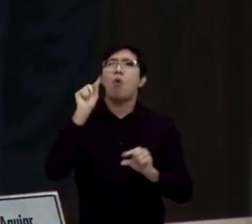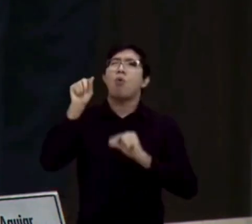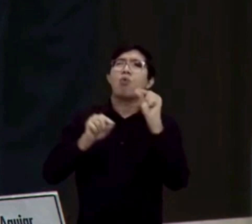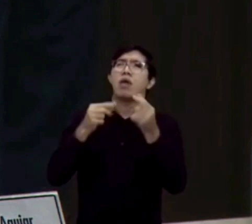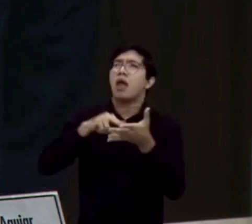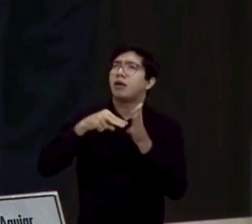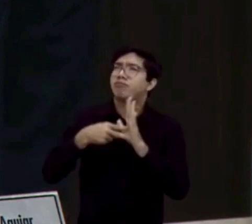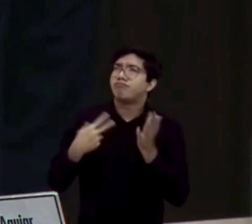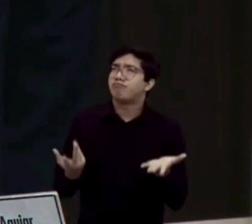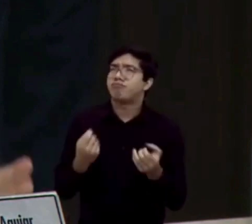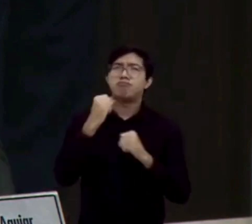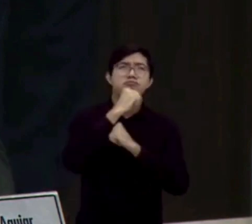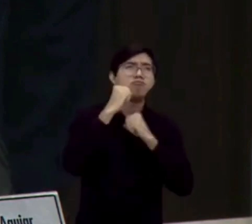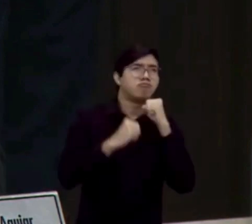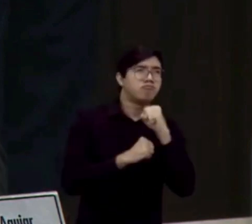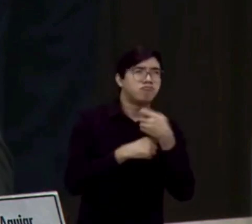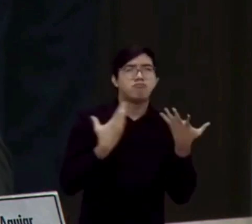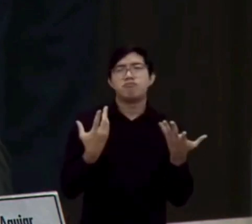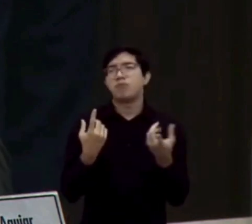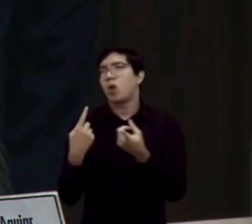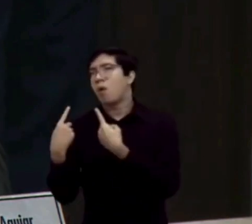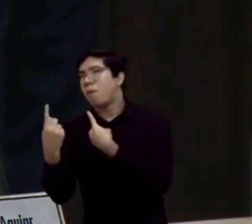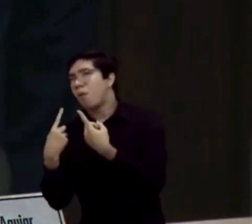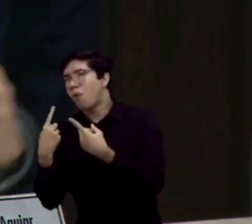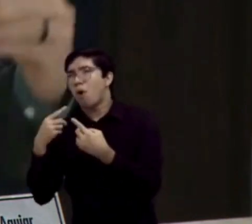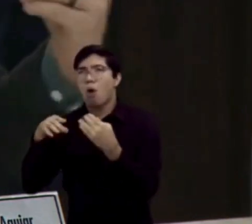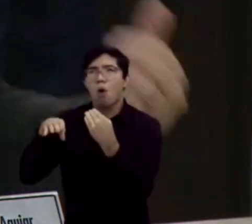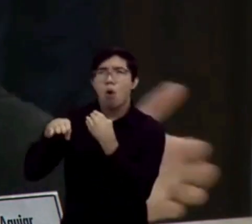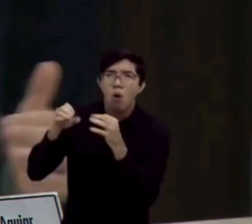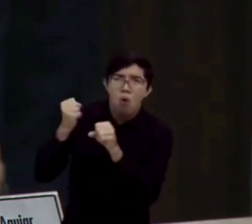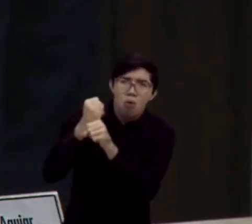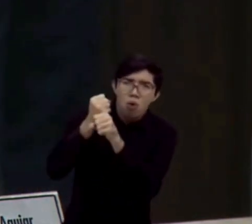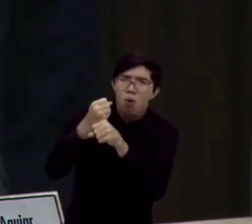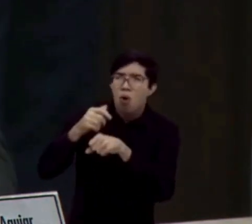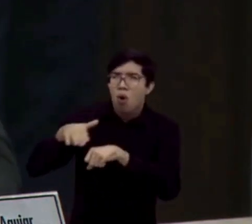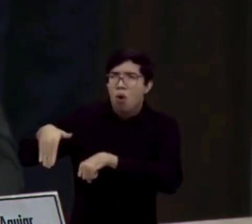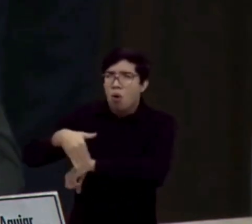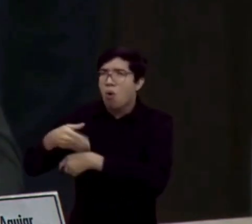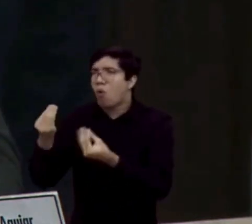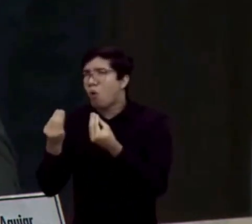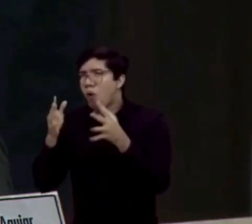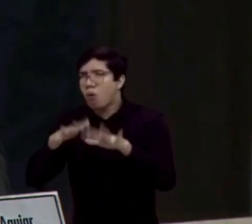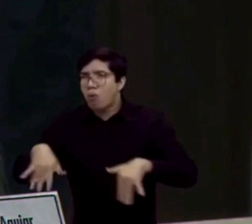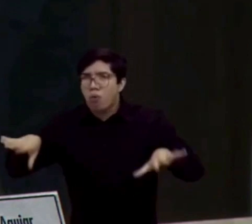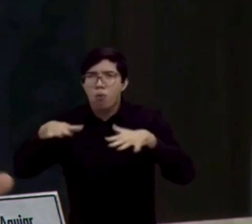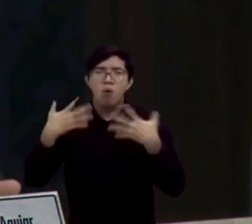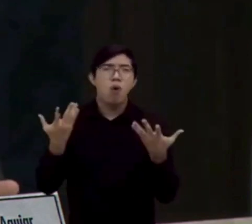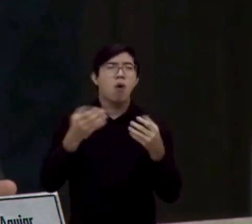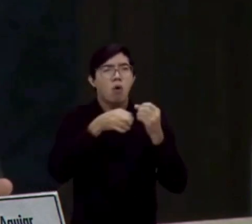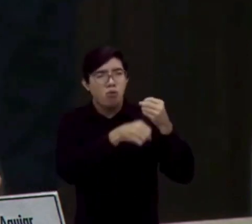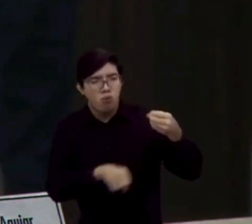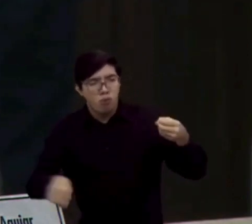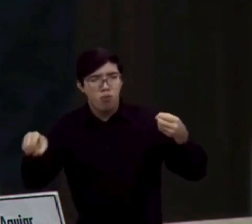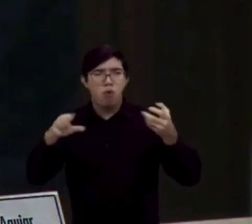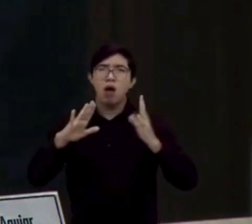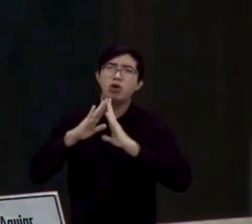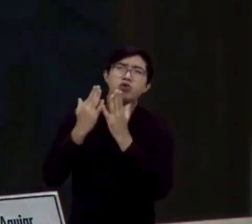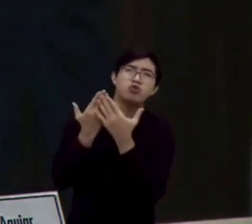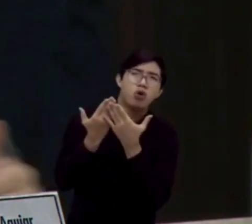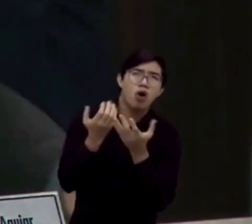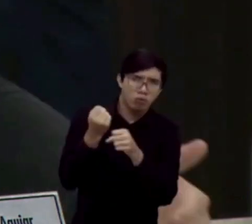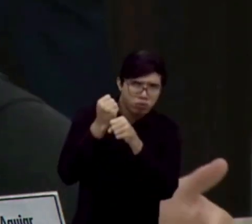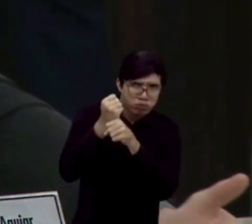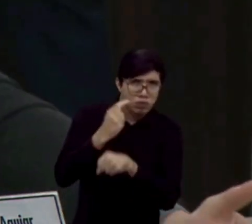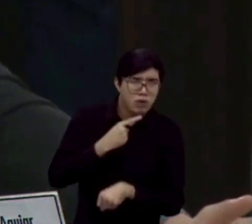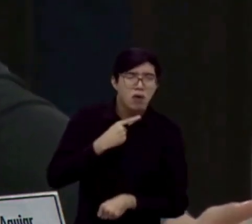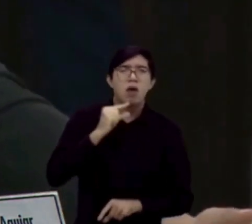que é essa urbanização, quais serão as regionais contempladas, os bairros, as escolas, a drenagem e por aí vai.